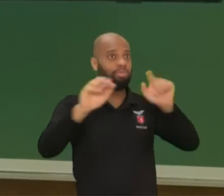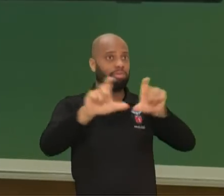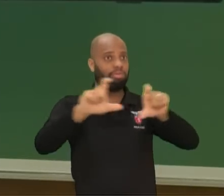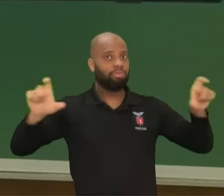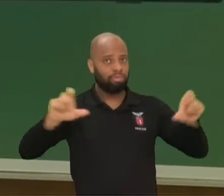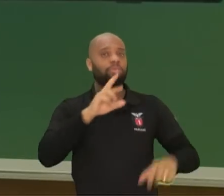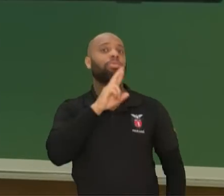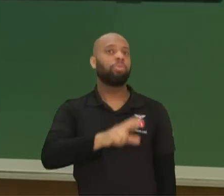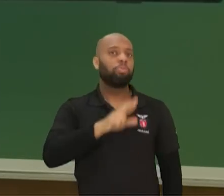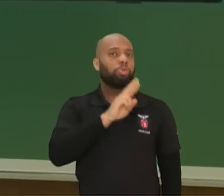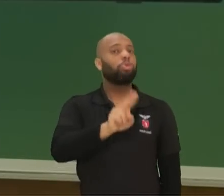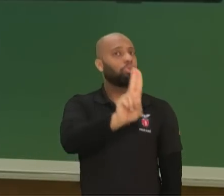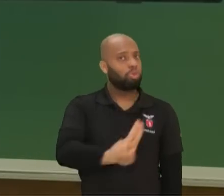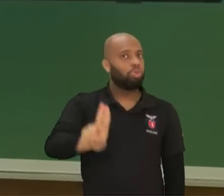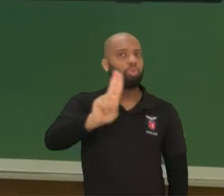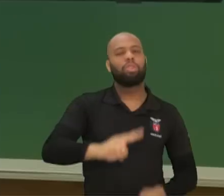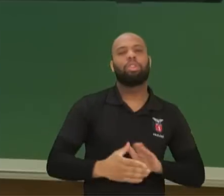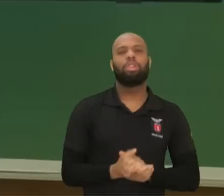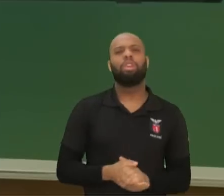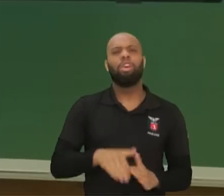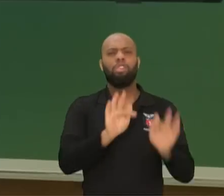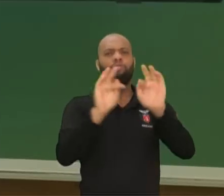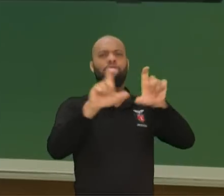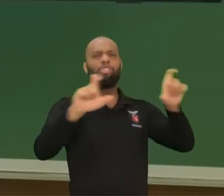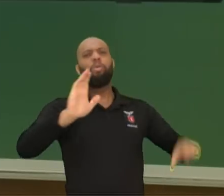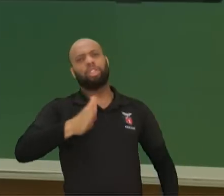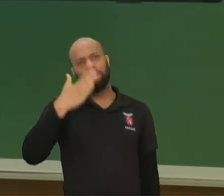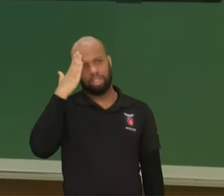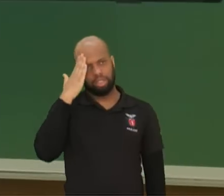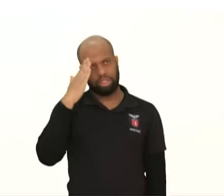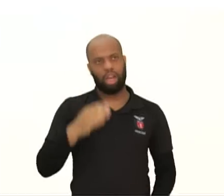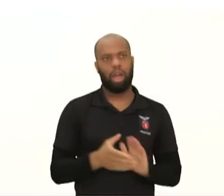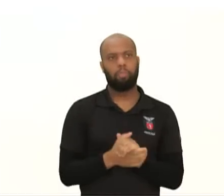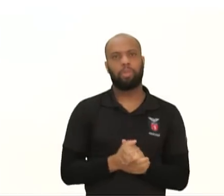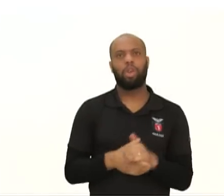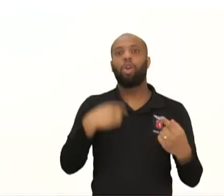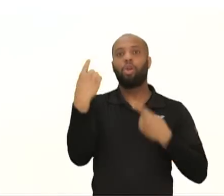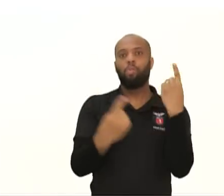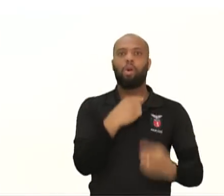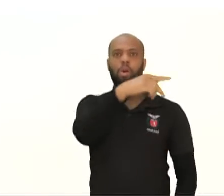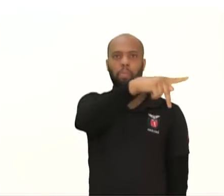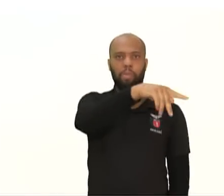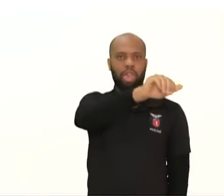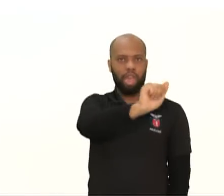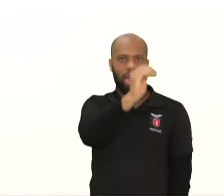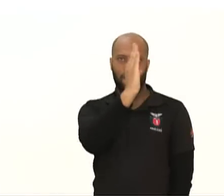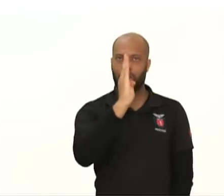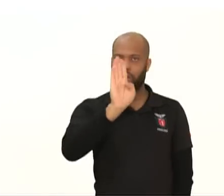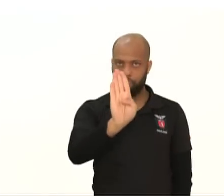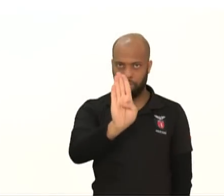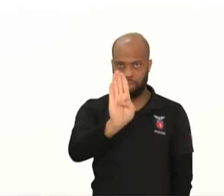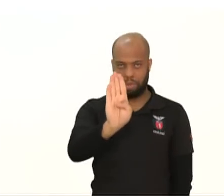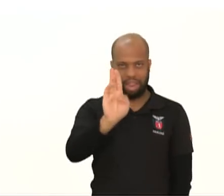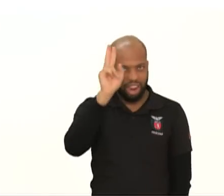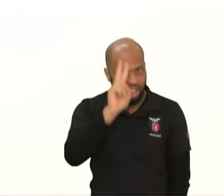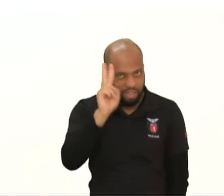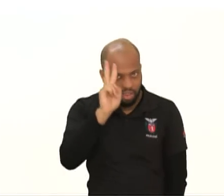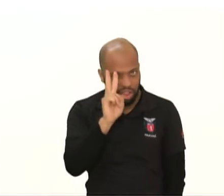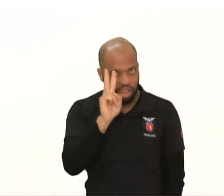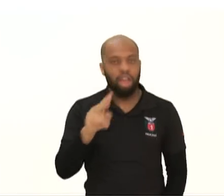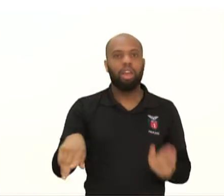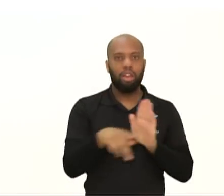nós resolvemos usando a fórmula, tá? Que é essa fórmula aqui, que a professora colocou aqui em cima também, que